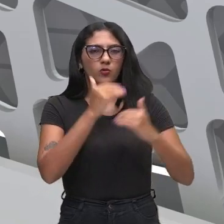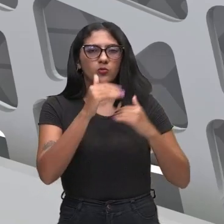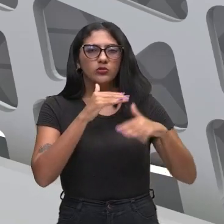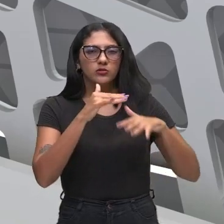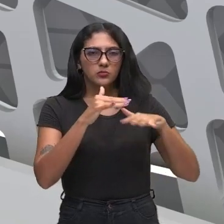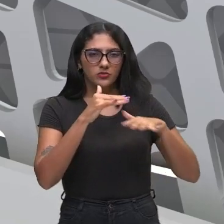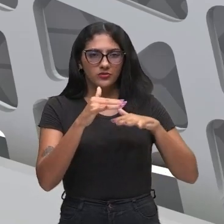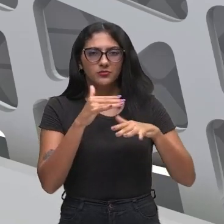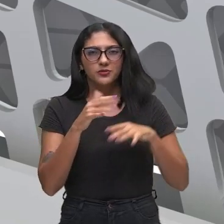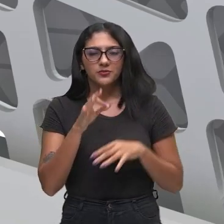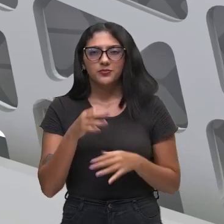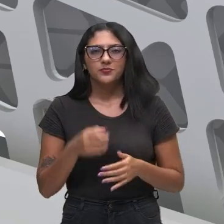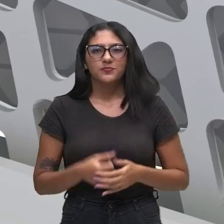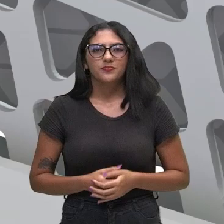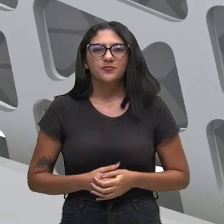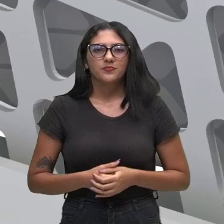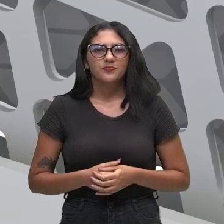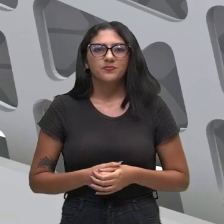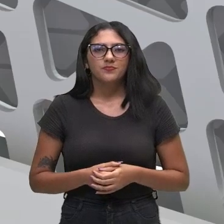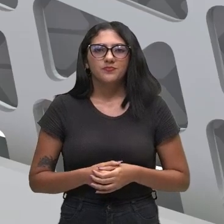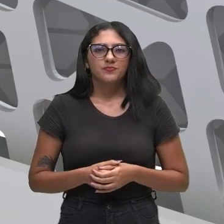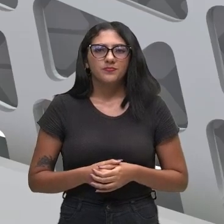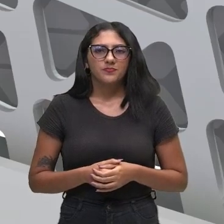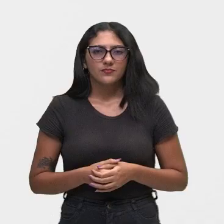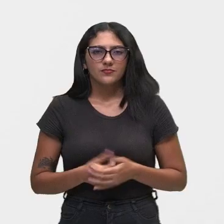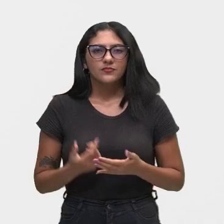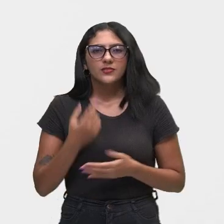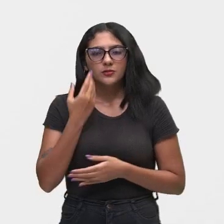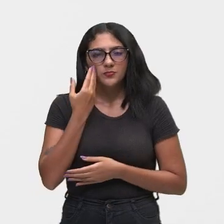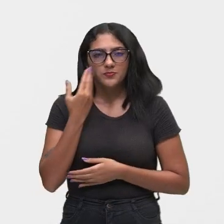tá bom? Então, vejam aí